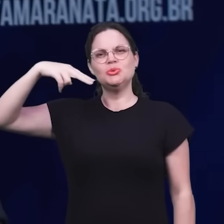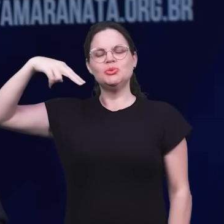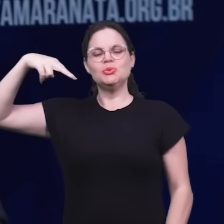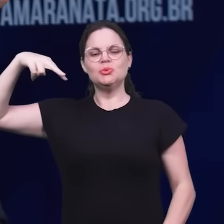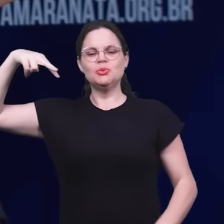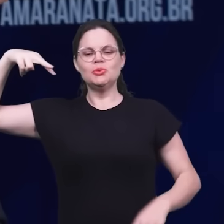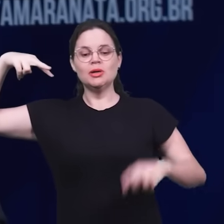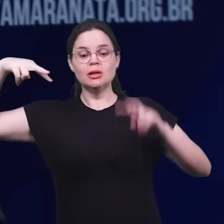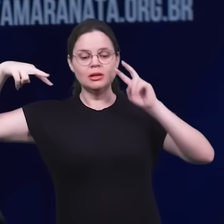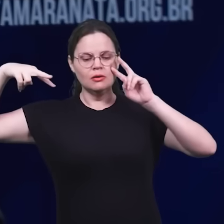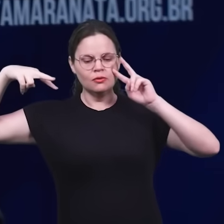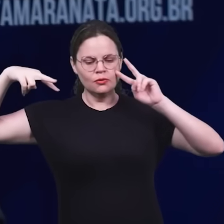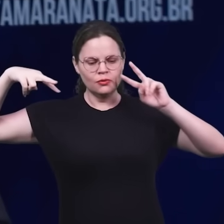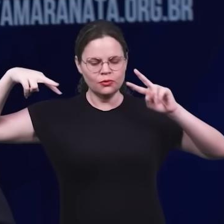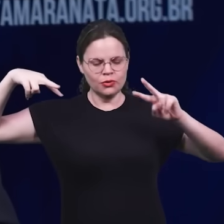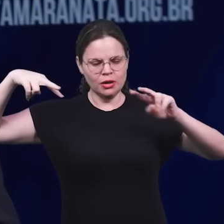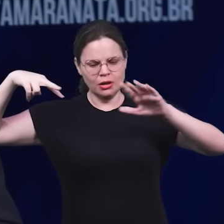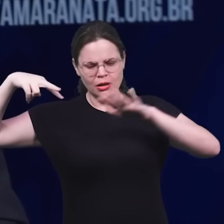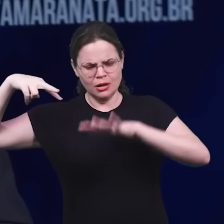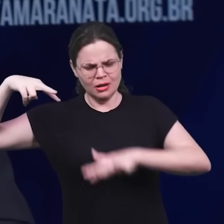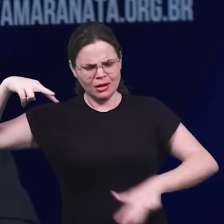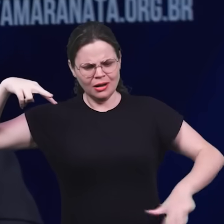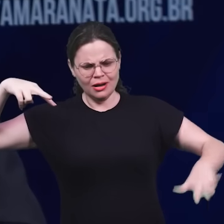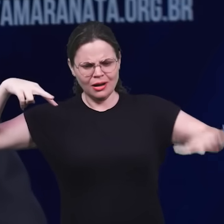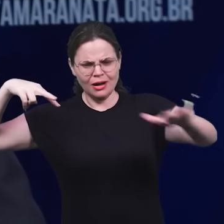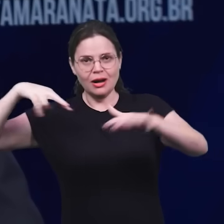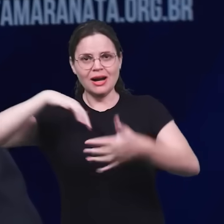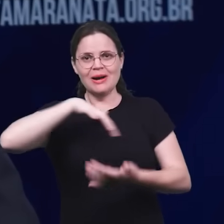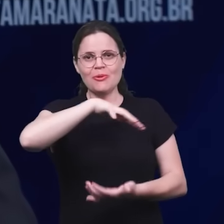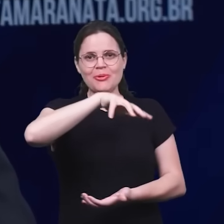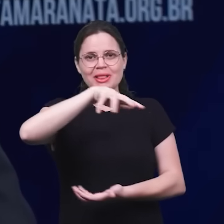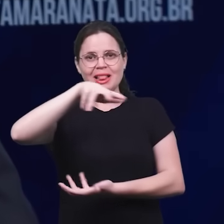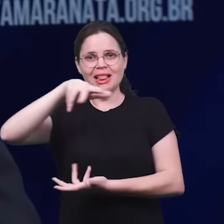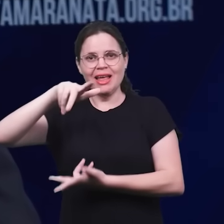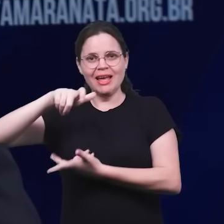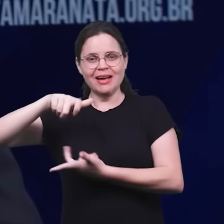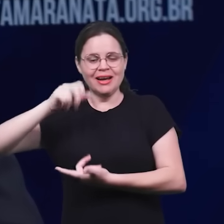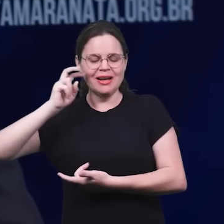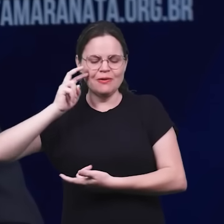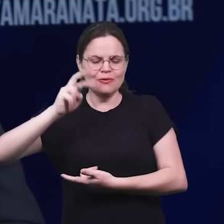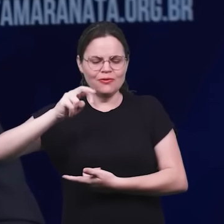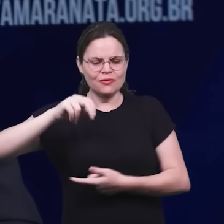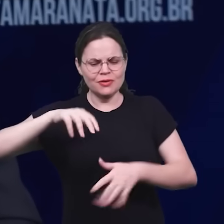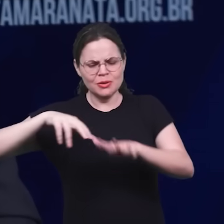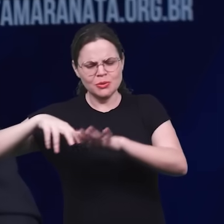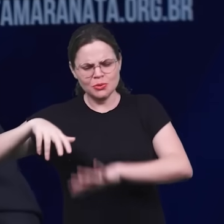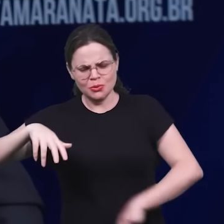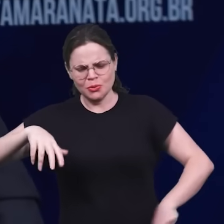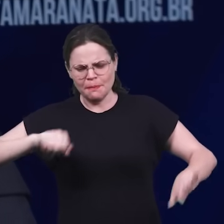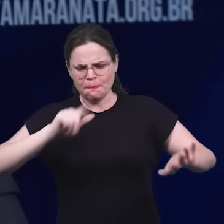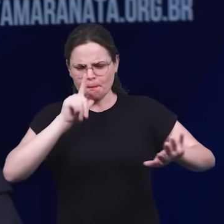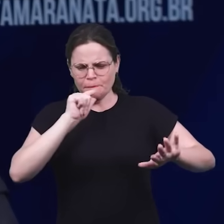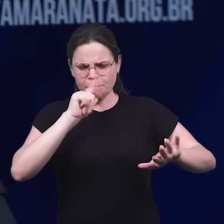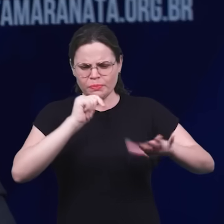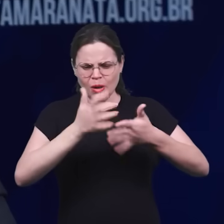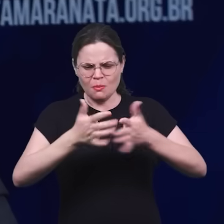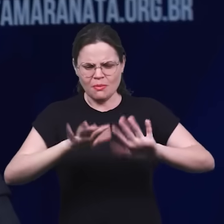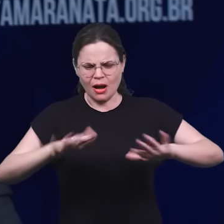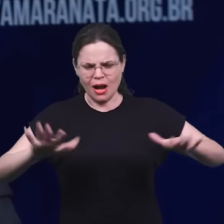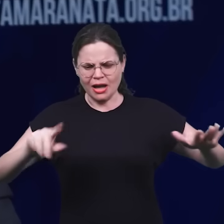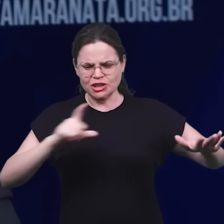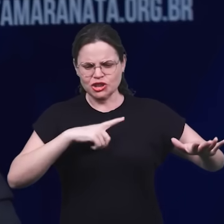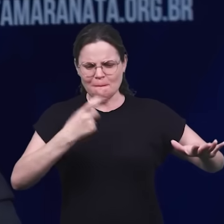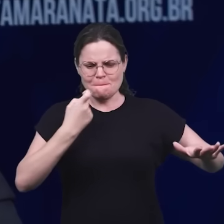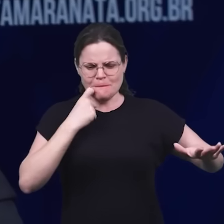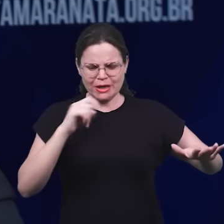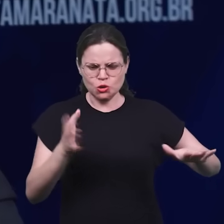trabalho que havia a ser feito. Muitos peixes, ele diz no sonho que ele via, um grande oceano, e os peixes não